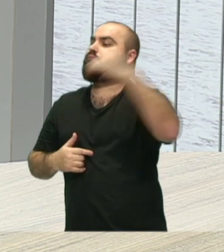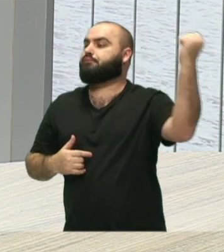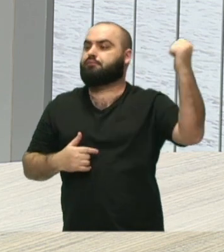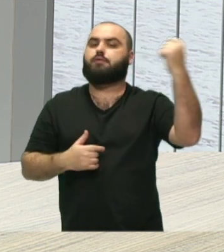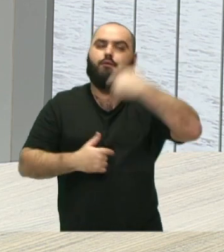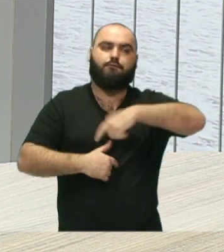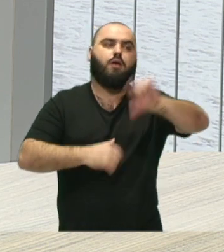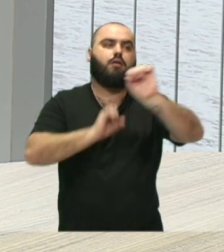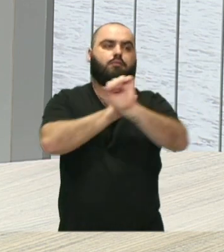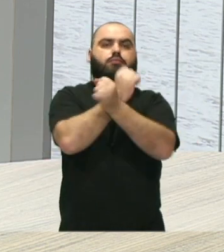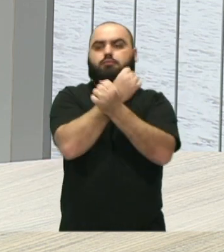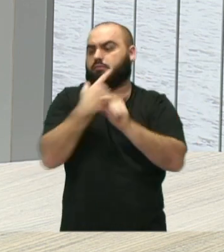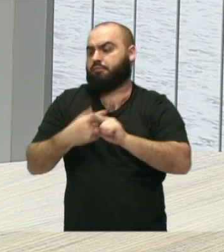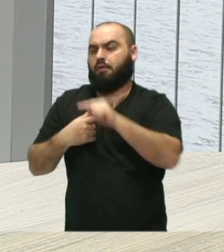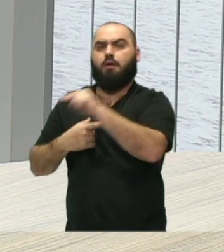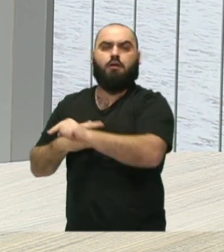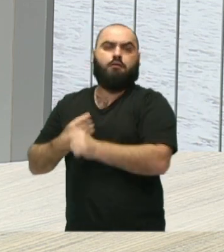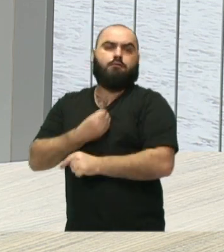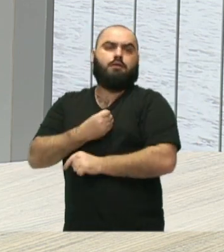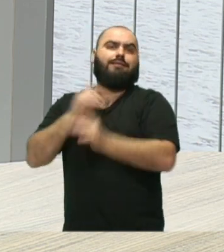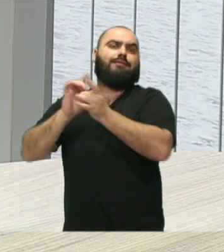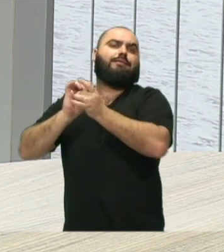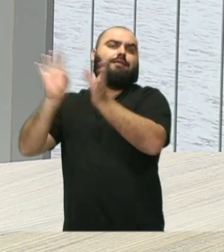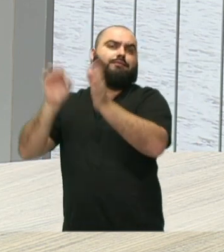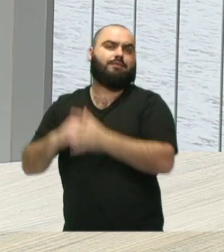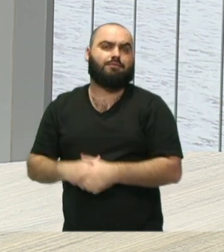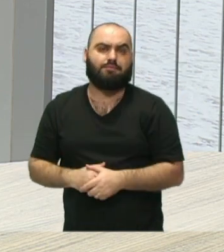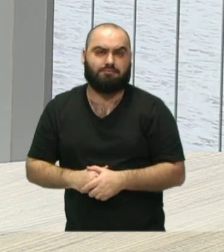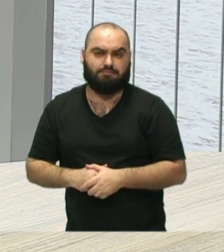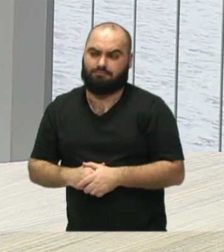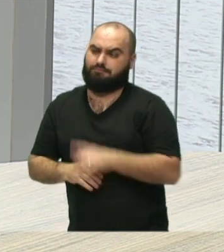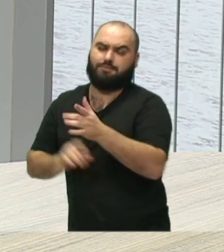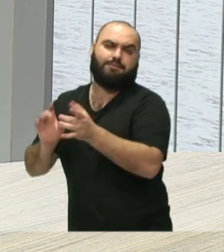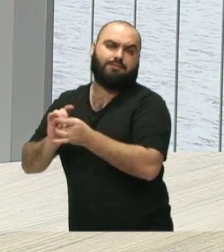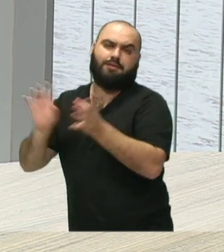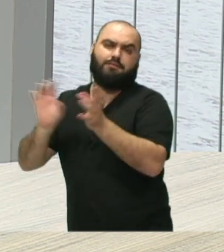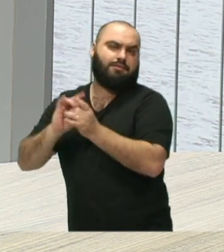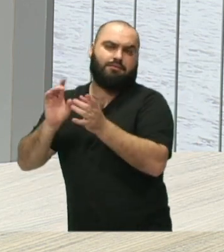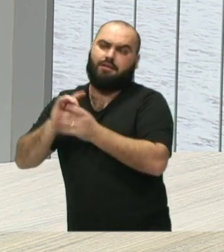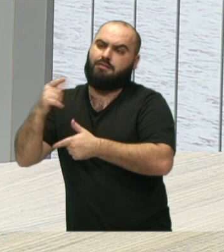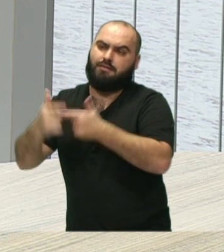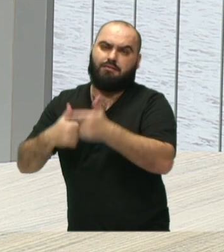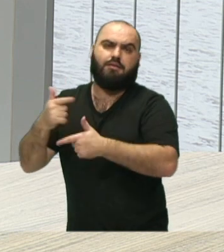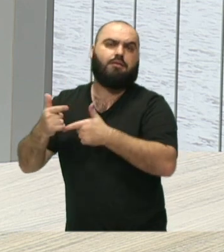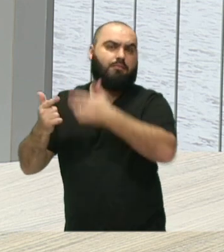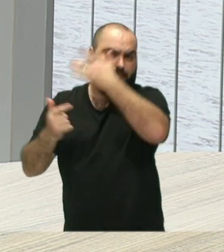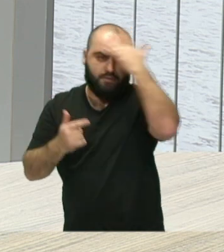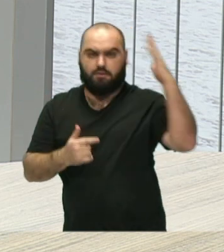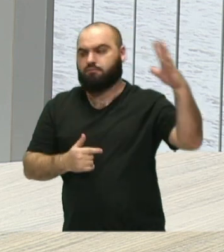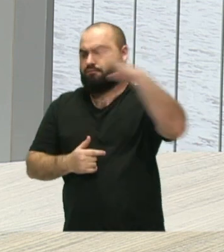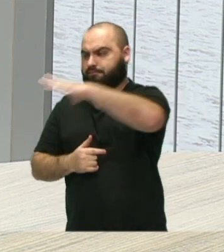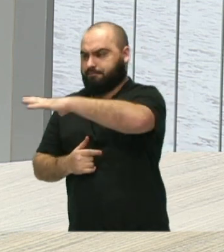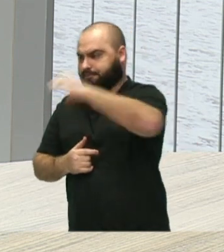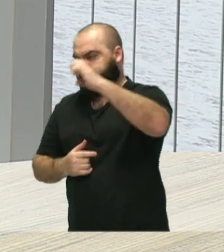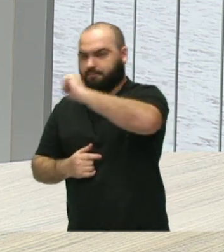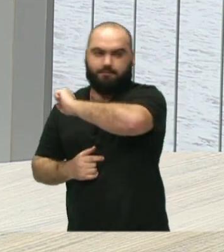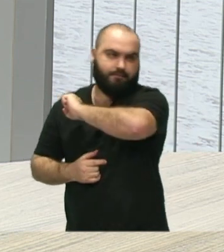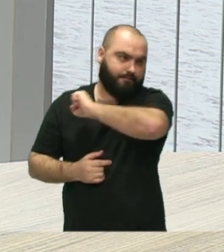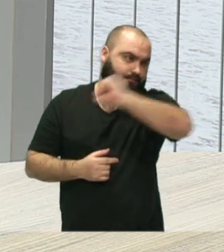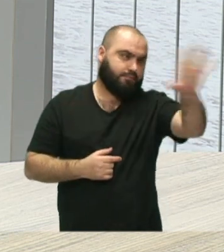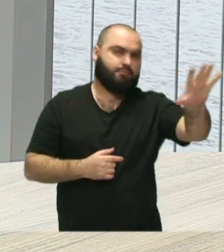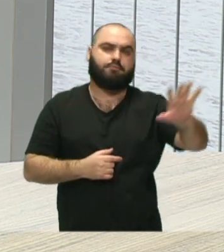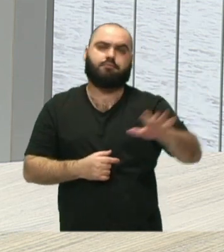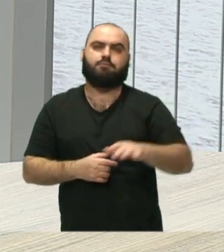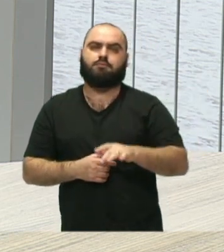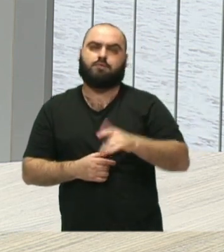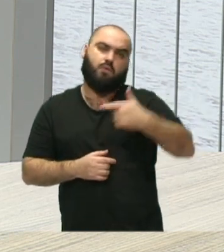também gera um termo de responsabilidade, que é um outro problema que a gente tem com a sociedade brasileira, que as pessoas, quando nós falamos em